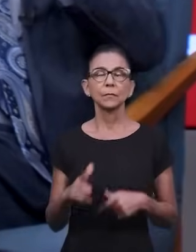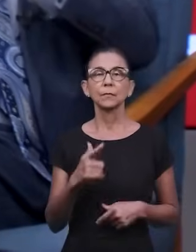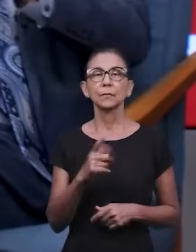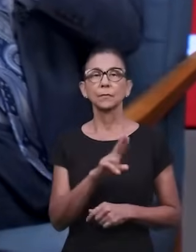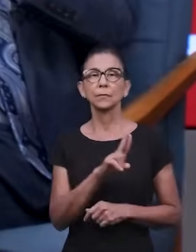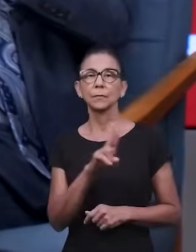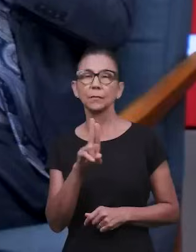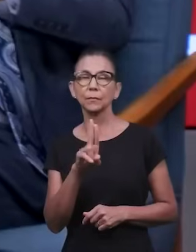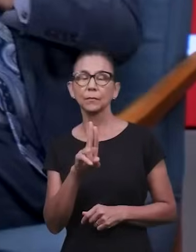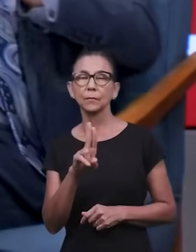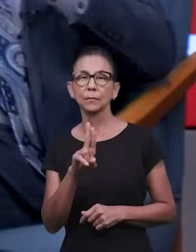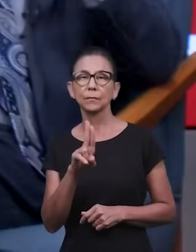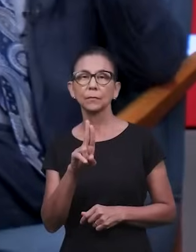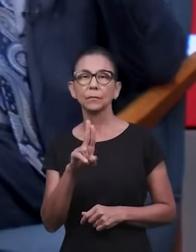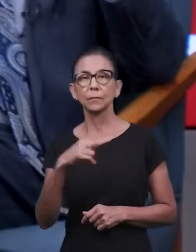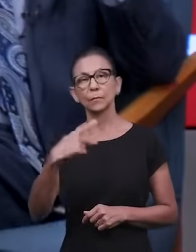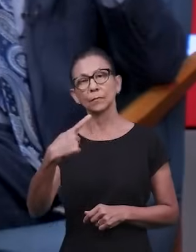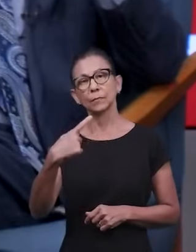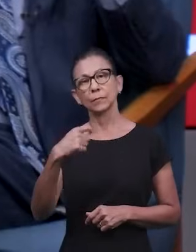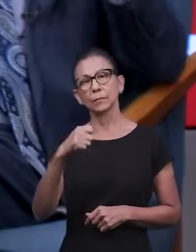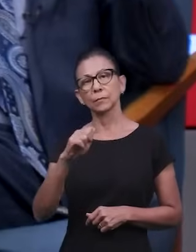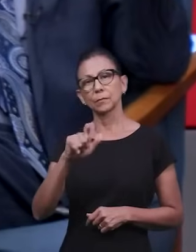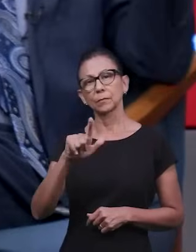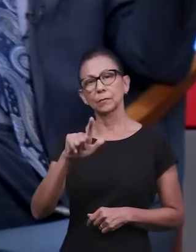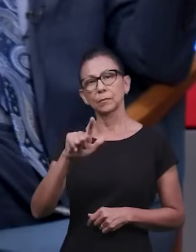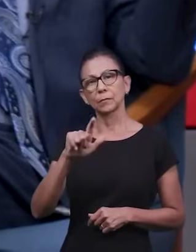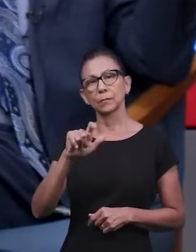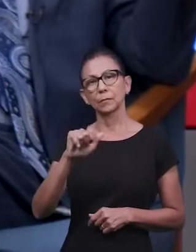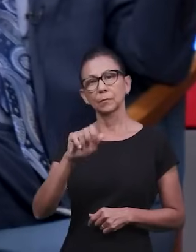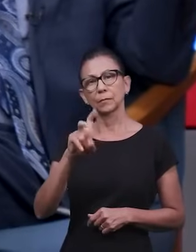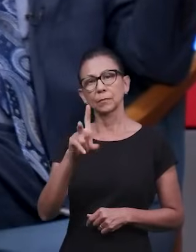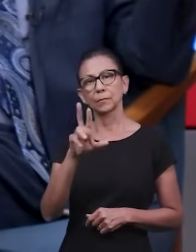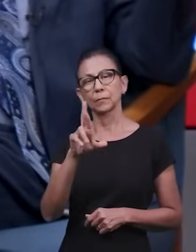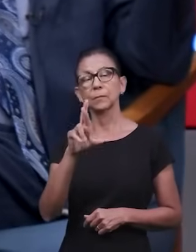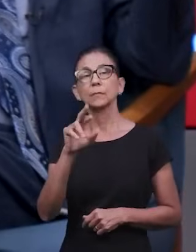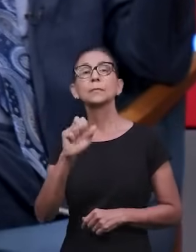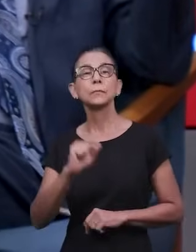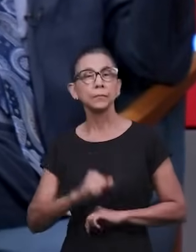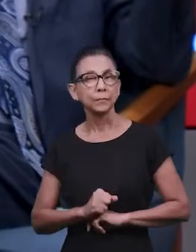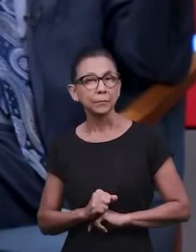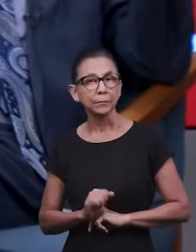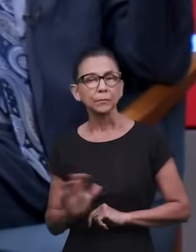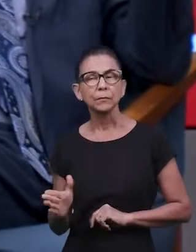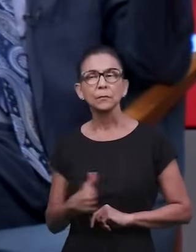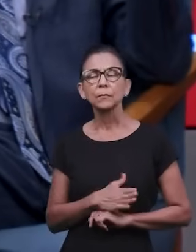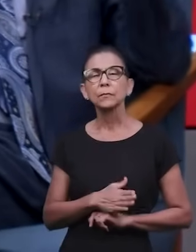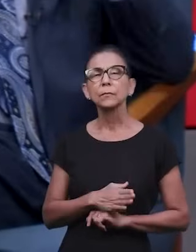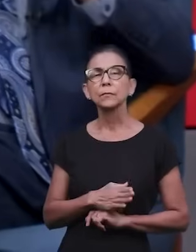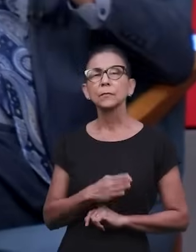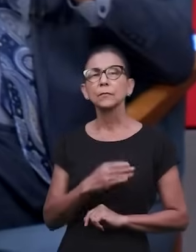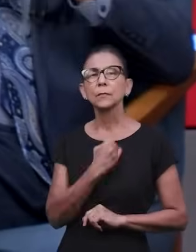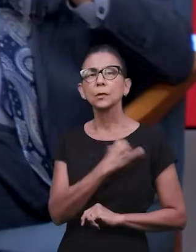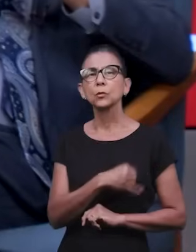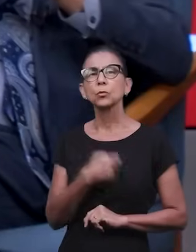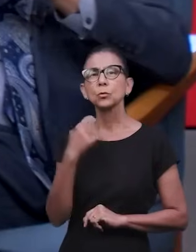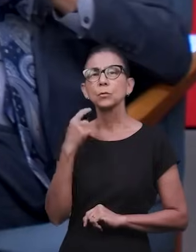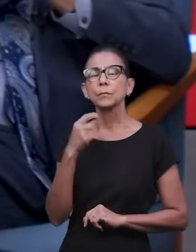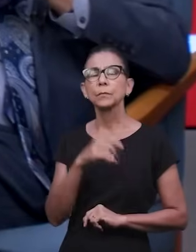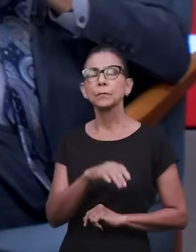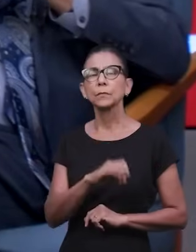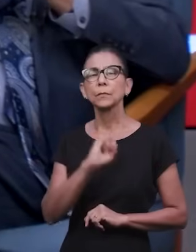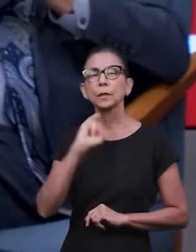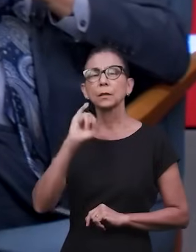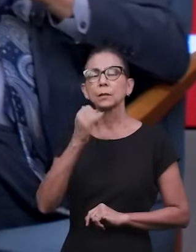se chama é a palavra quem João Viu Jesus Jesus é a palavra então Jesus